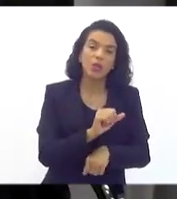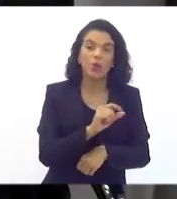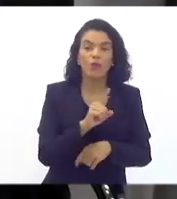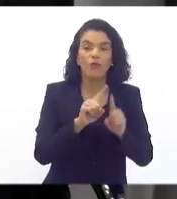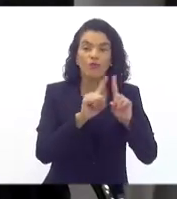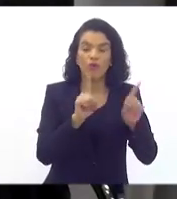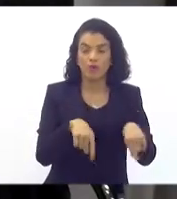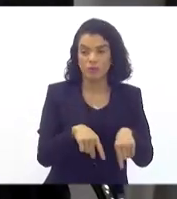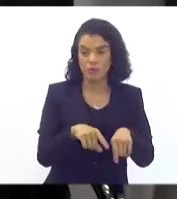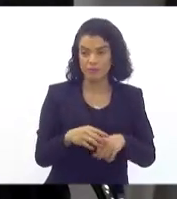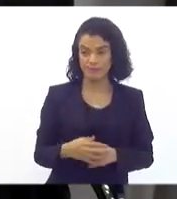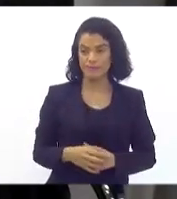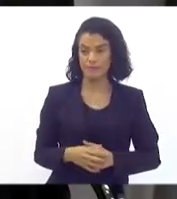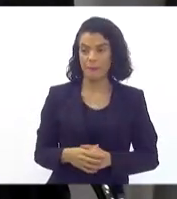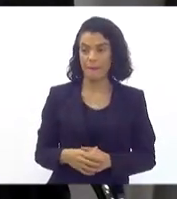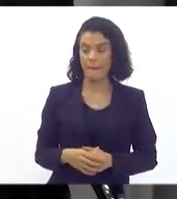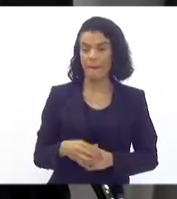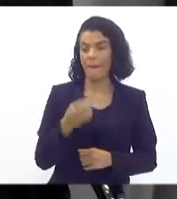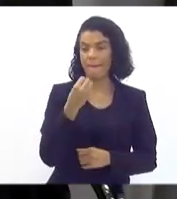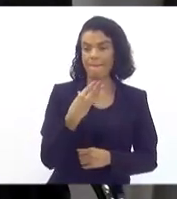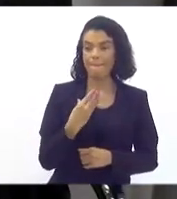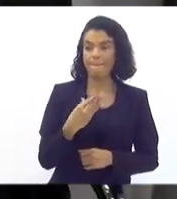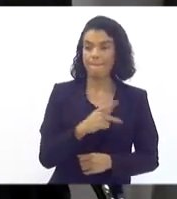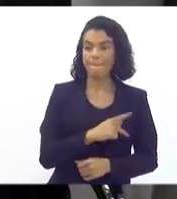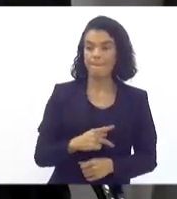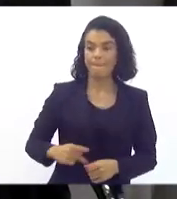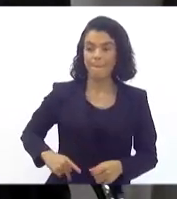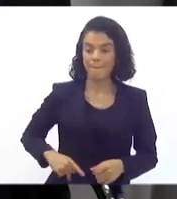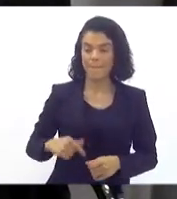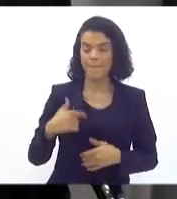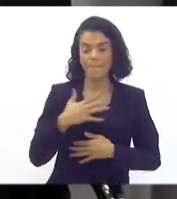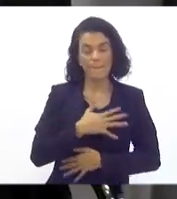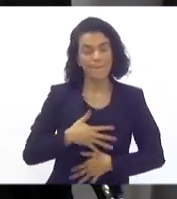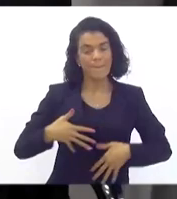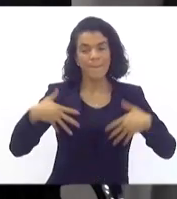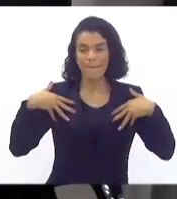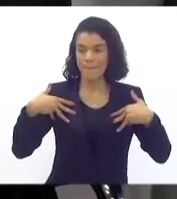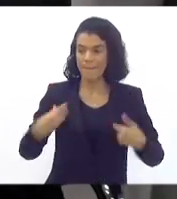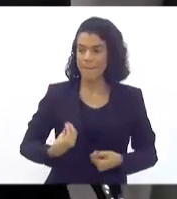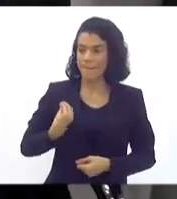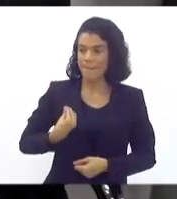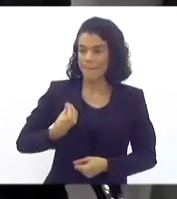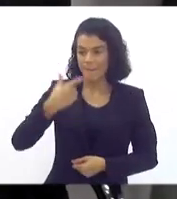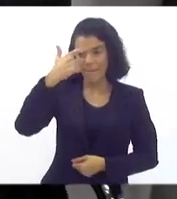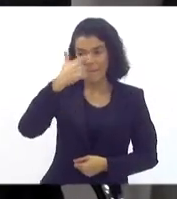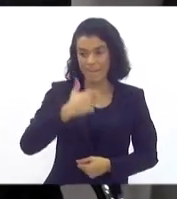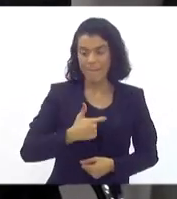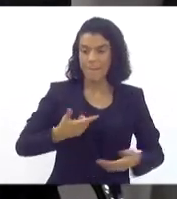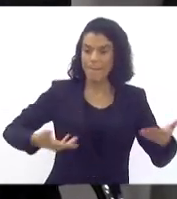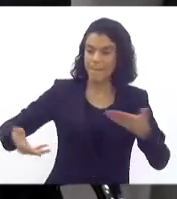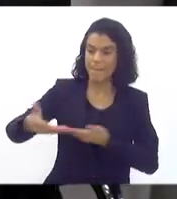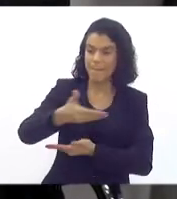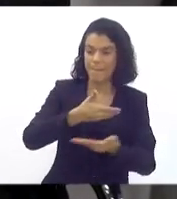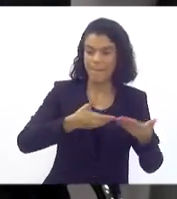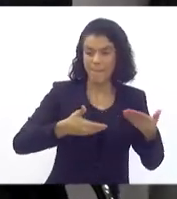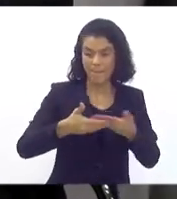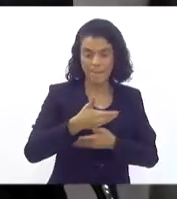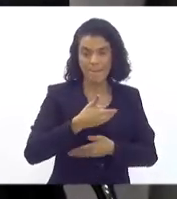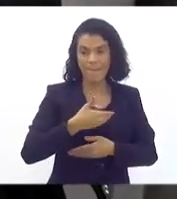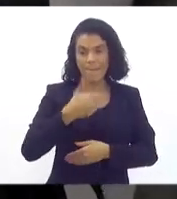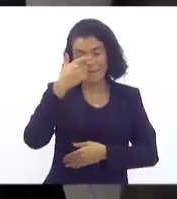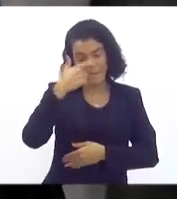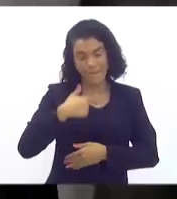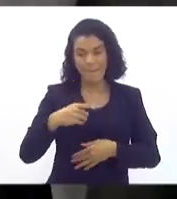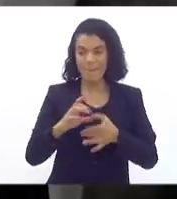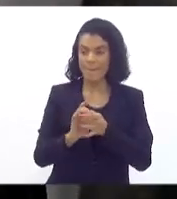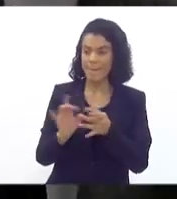bom presidente tenho uma honra de estar aqui de compartilhar com vocês quero me colocar